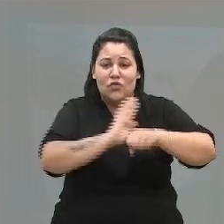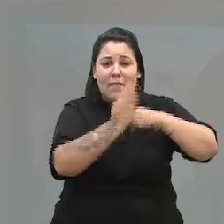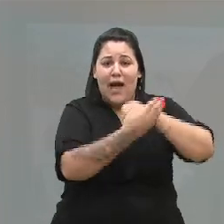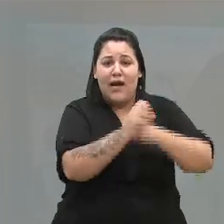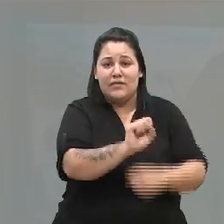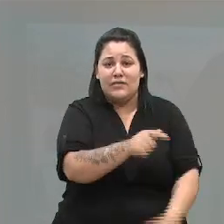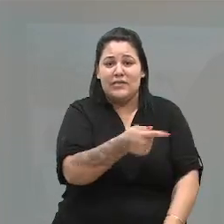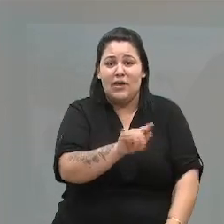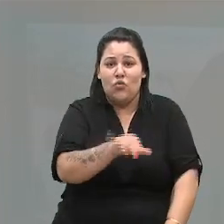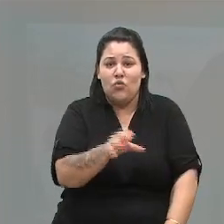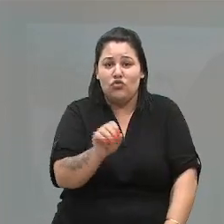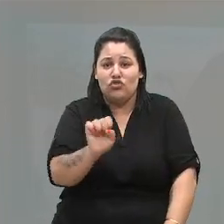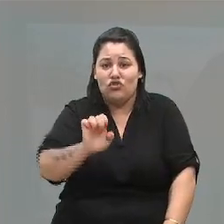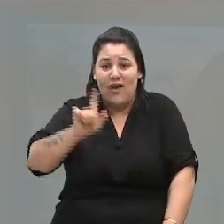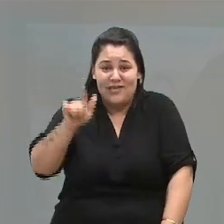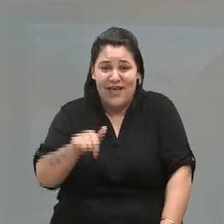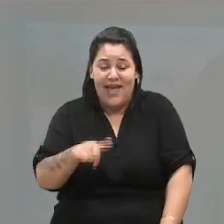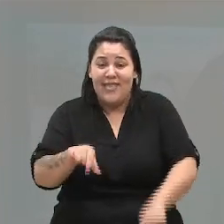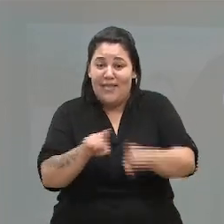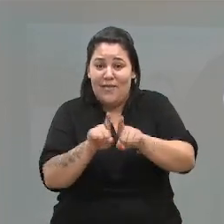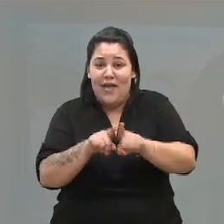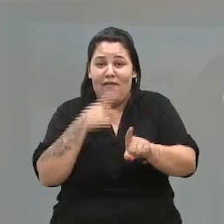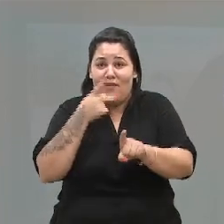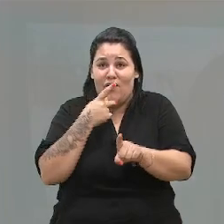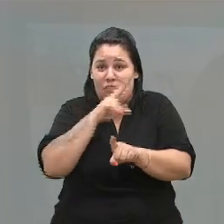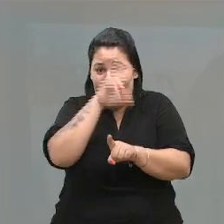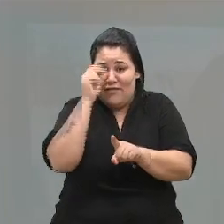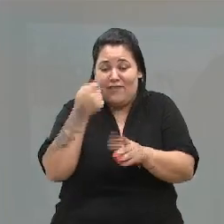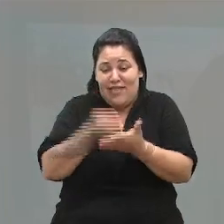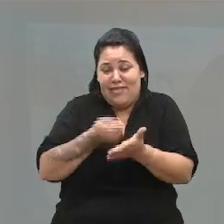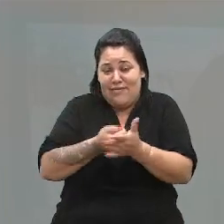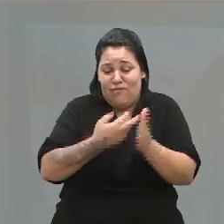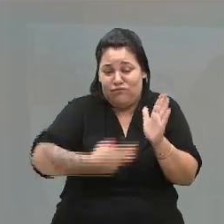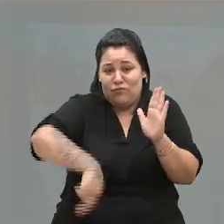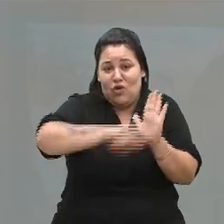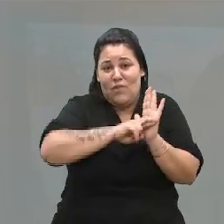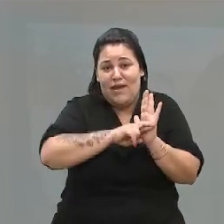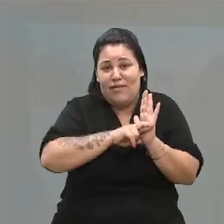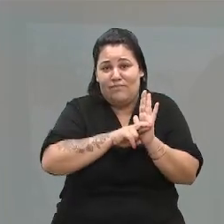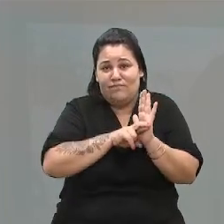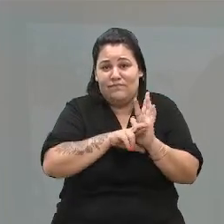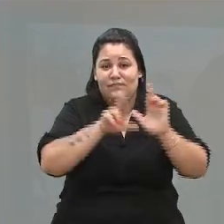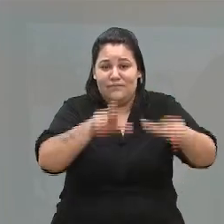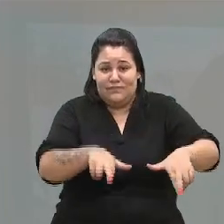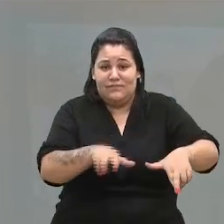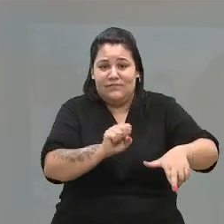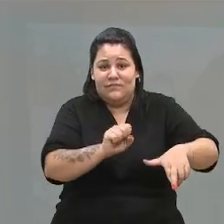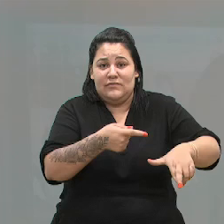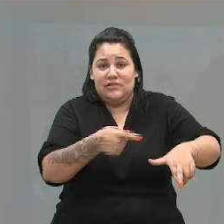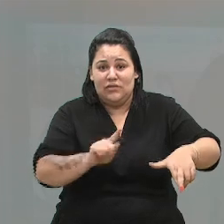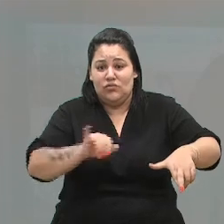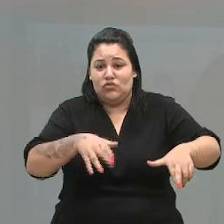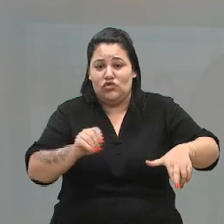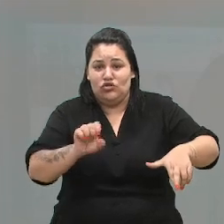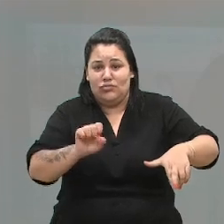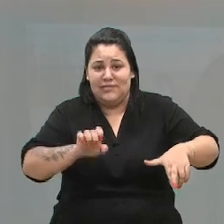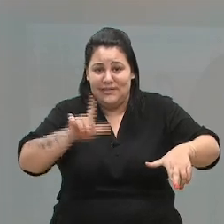deixa para nós ontem, dizendo que vai recuperar um pouco a questão da região do São José, porque e talvez tenha